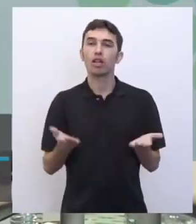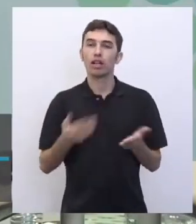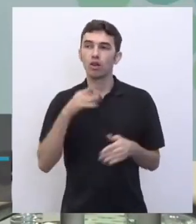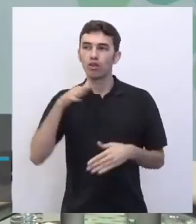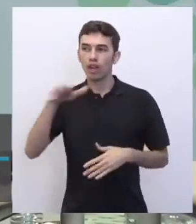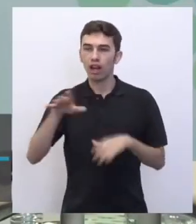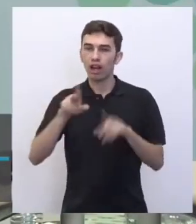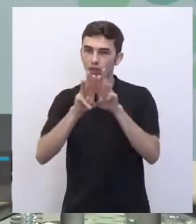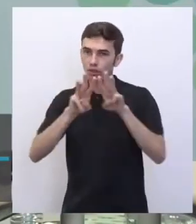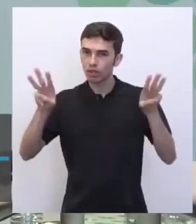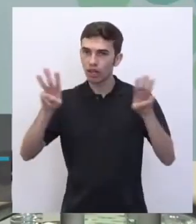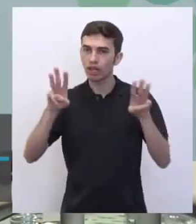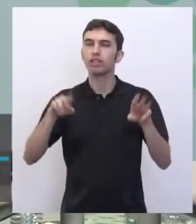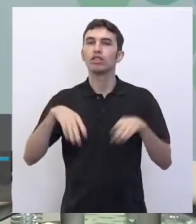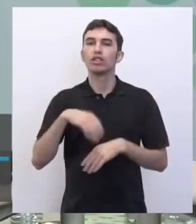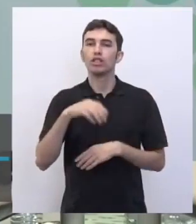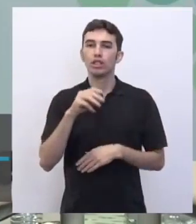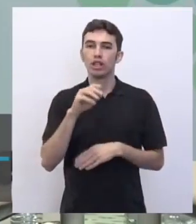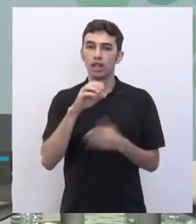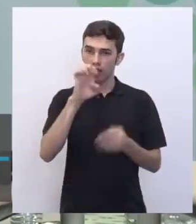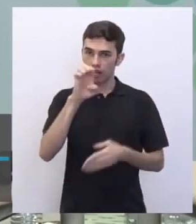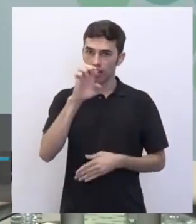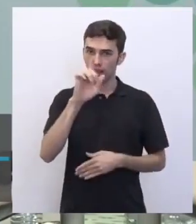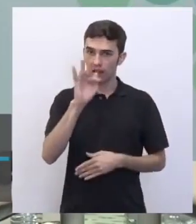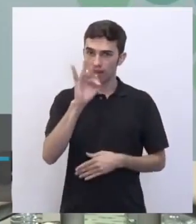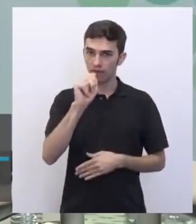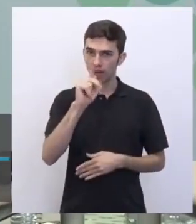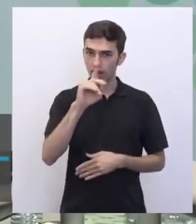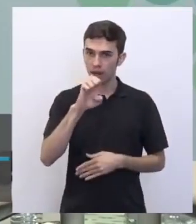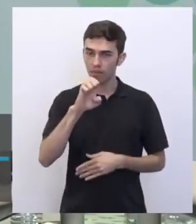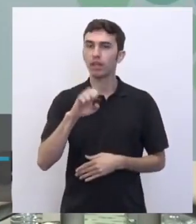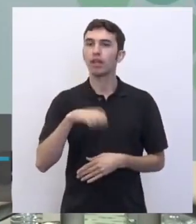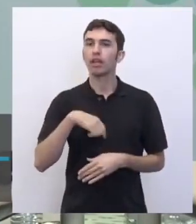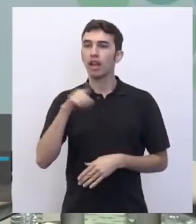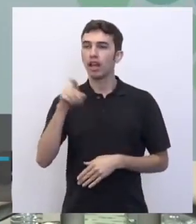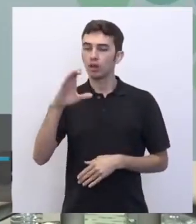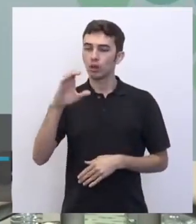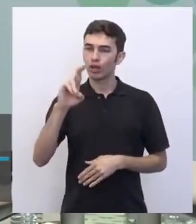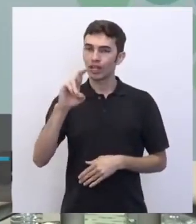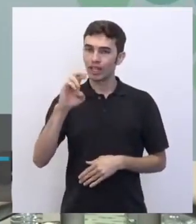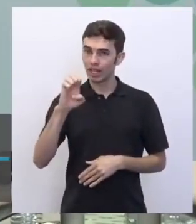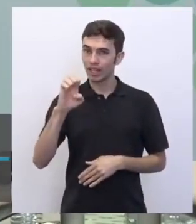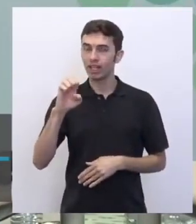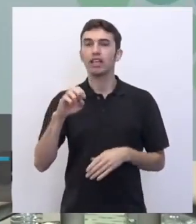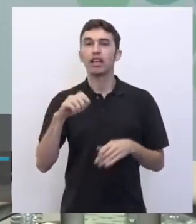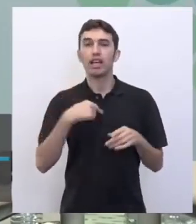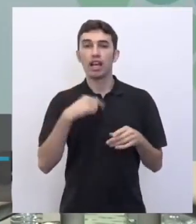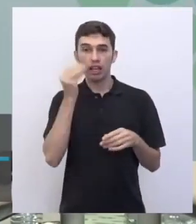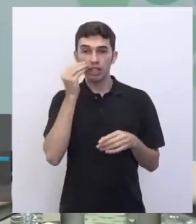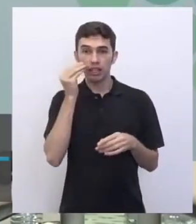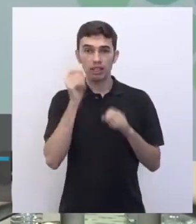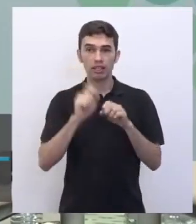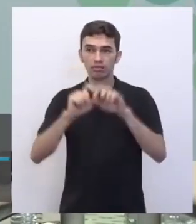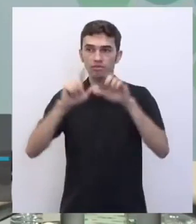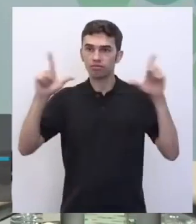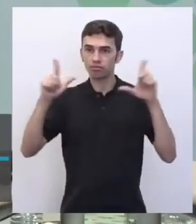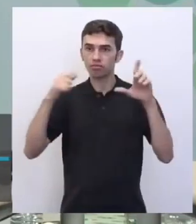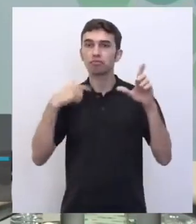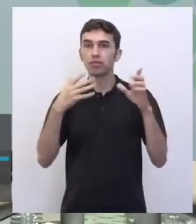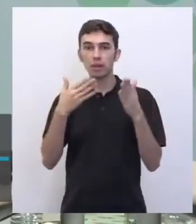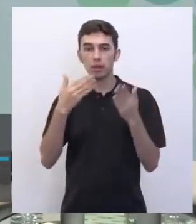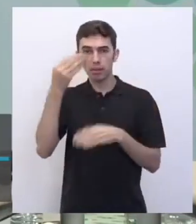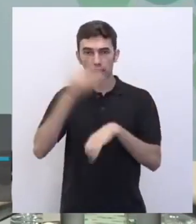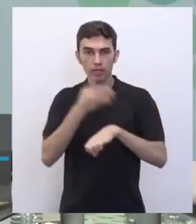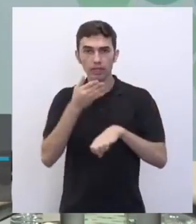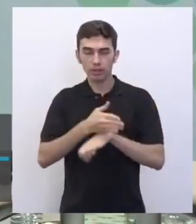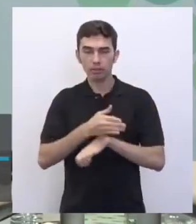na partezinha do CRE. Peguem todo o edital, leiam com atenção e participem desse concurso super bacana. Inclusive,